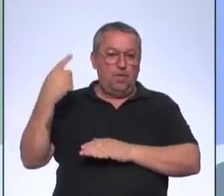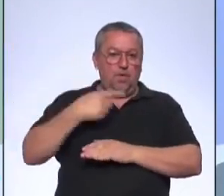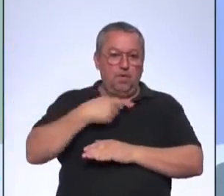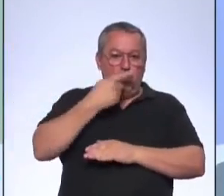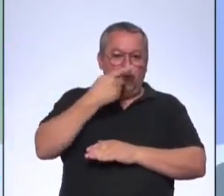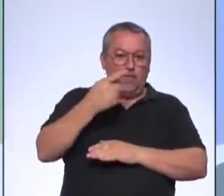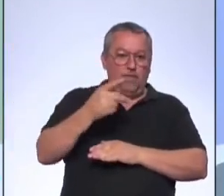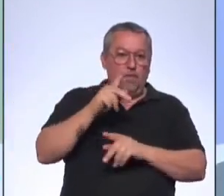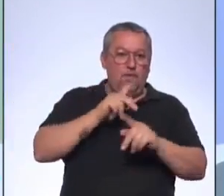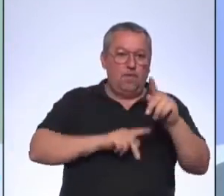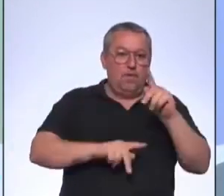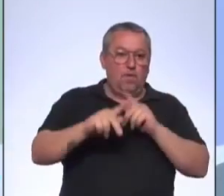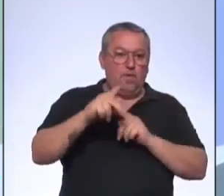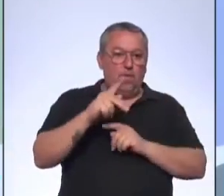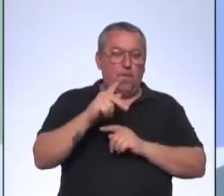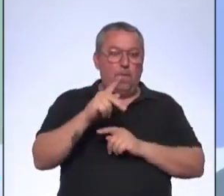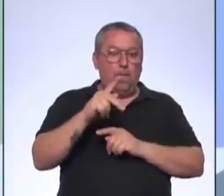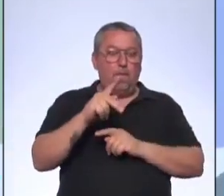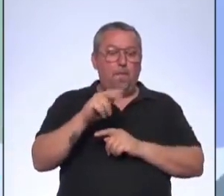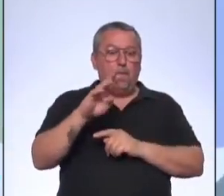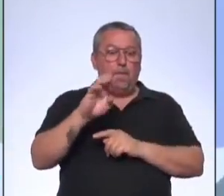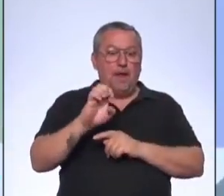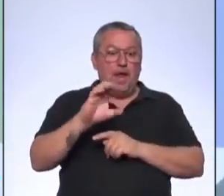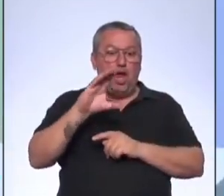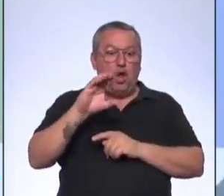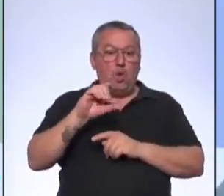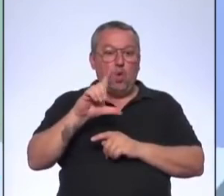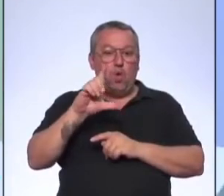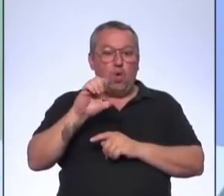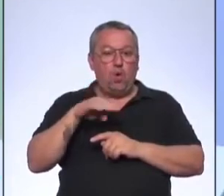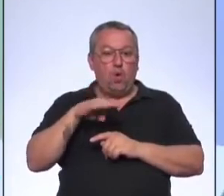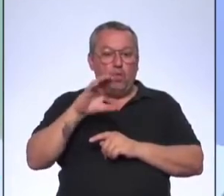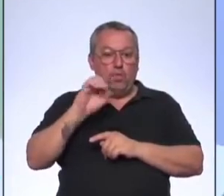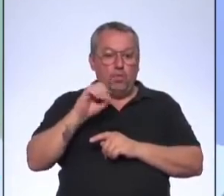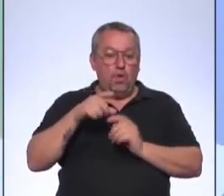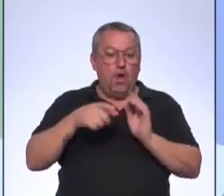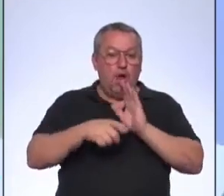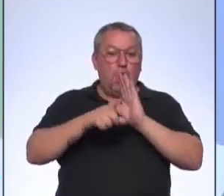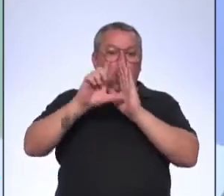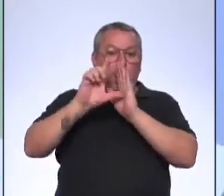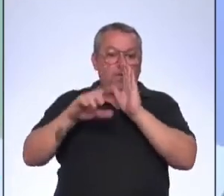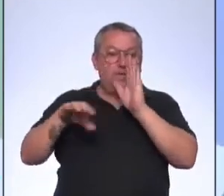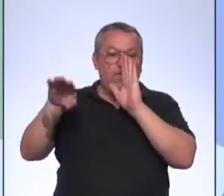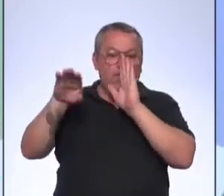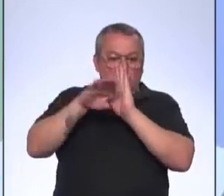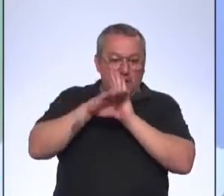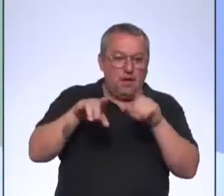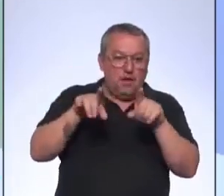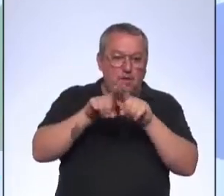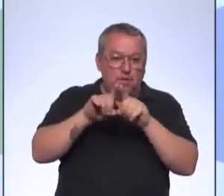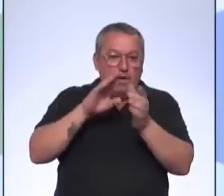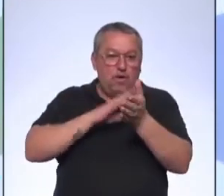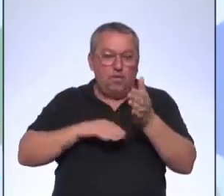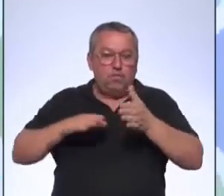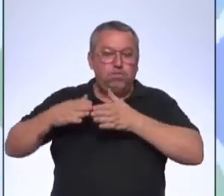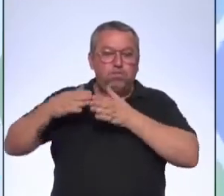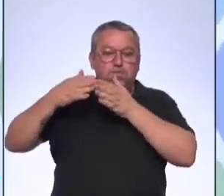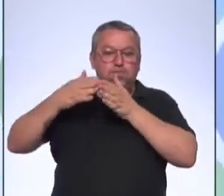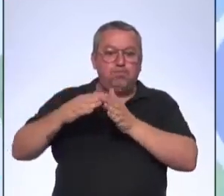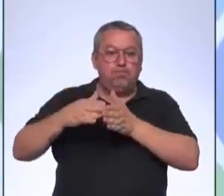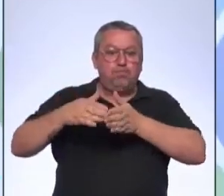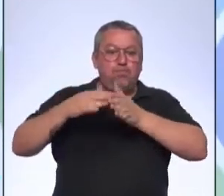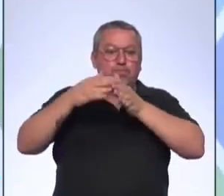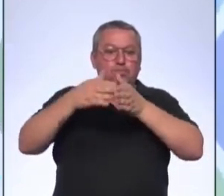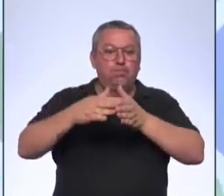de povos pré-Colombo, antes da chegada de Cristóvão Colombo e de toda a frota europeia